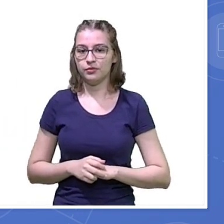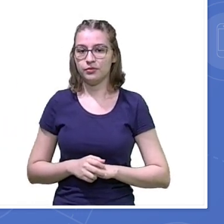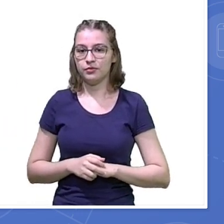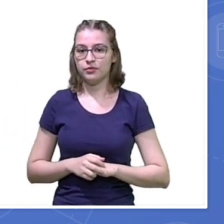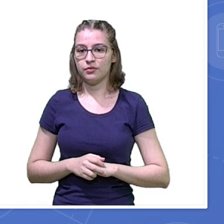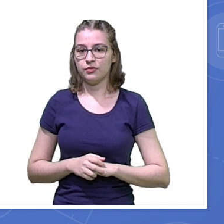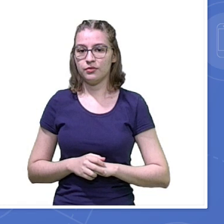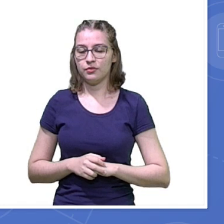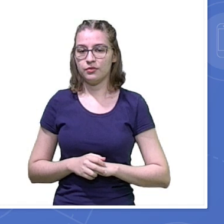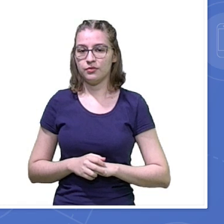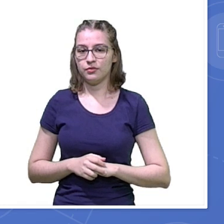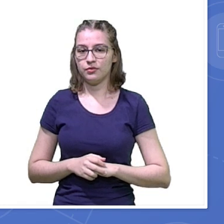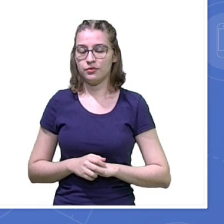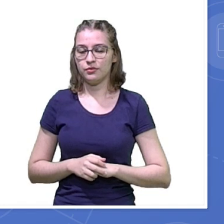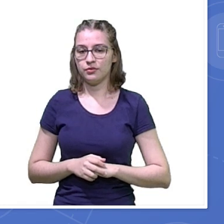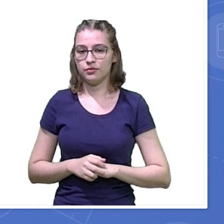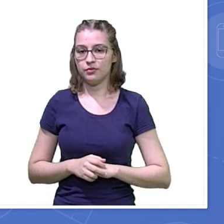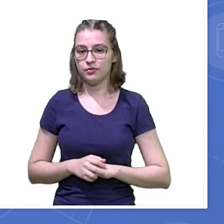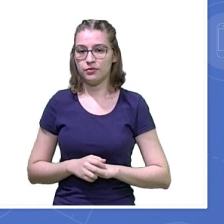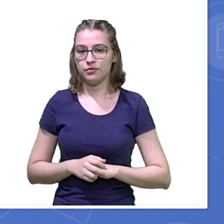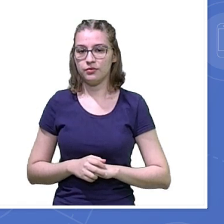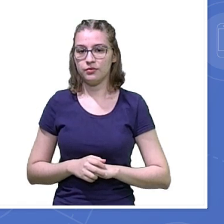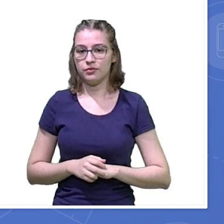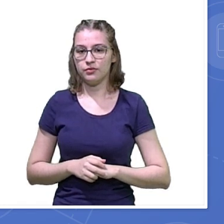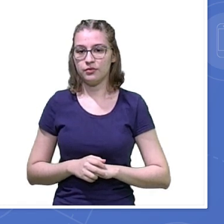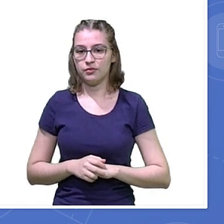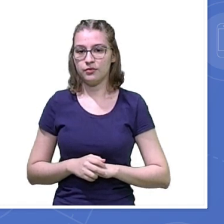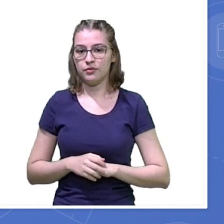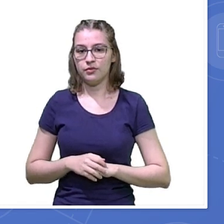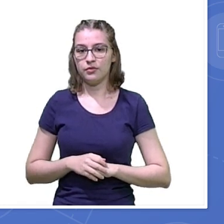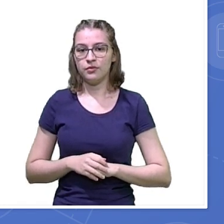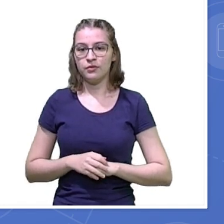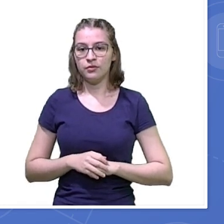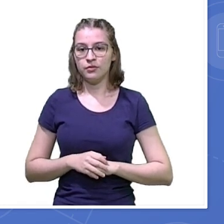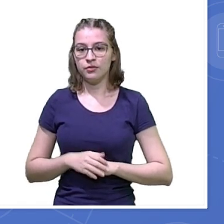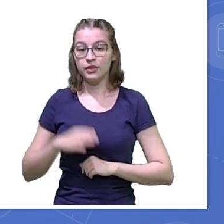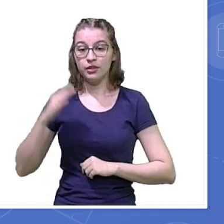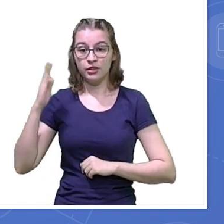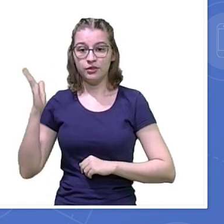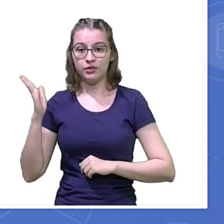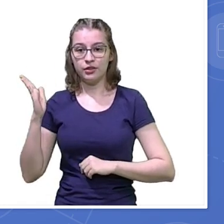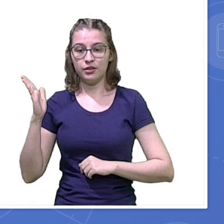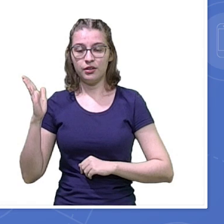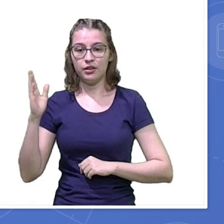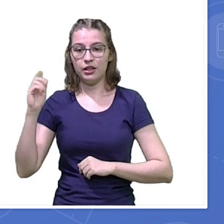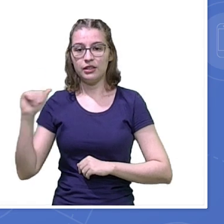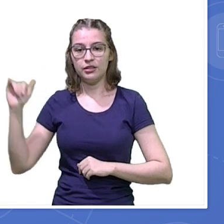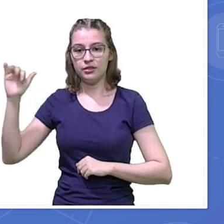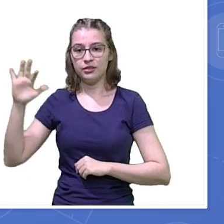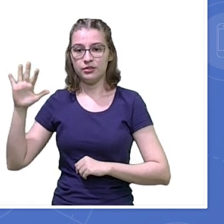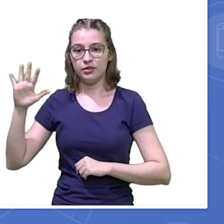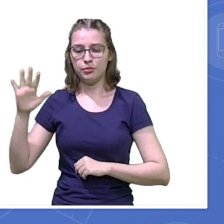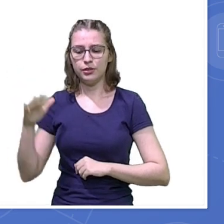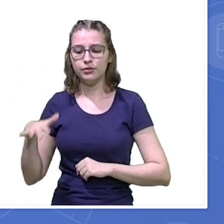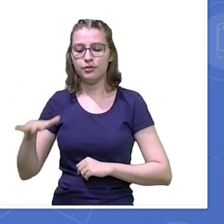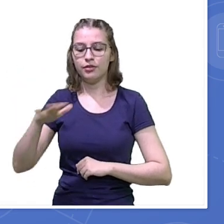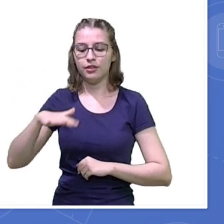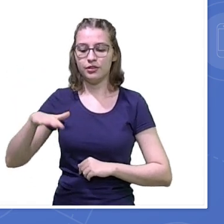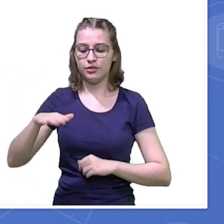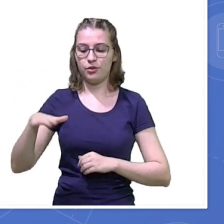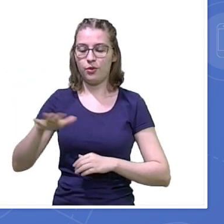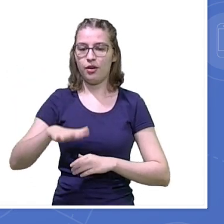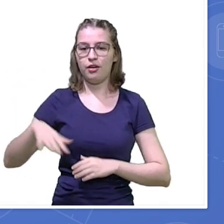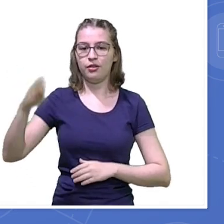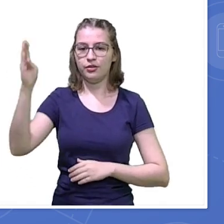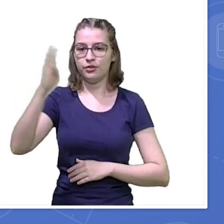né, está relacionada exatamente a essa parte aí do território brasileiro. A